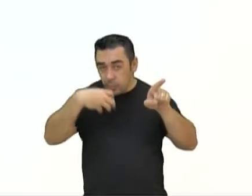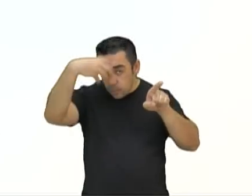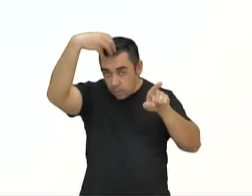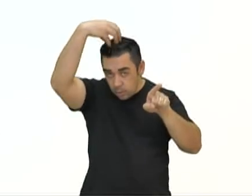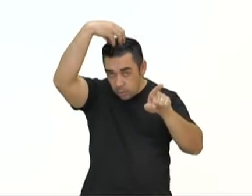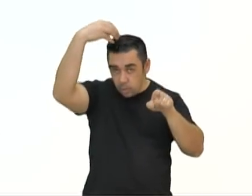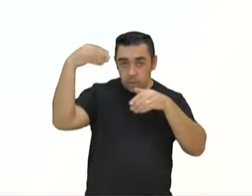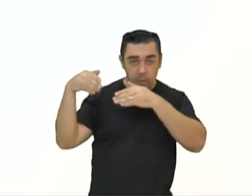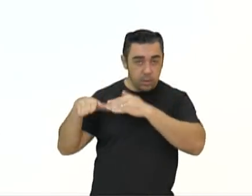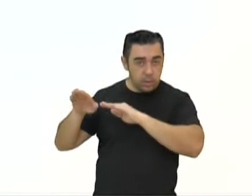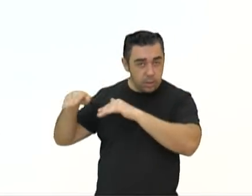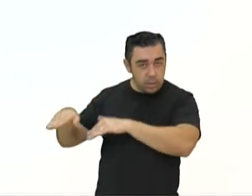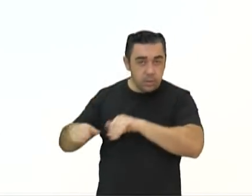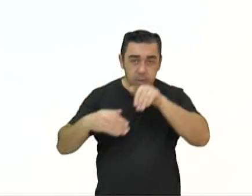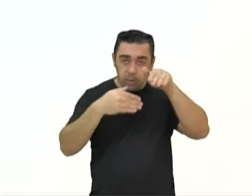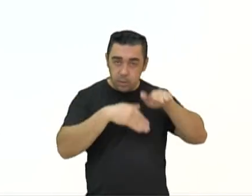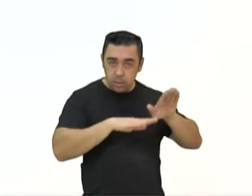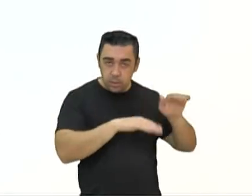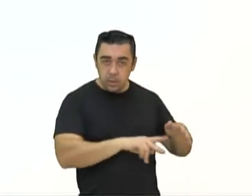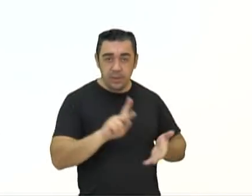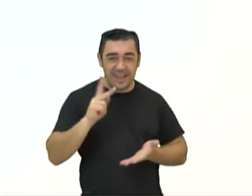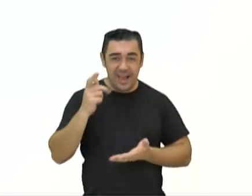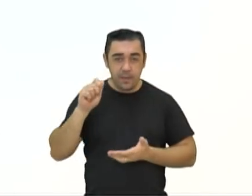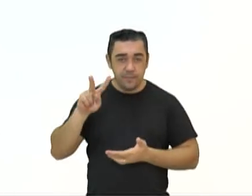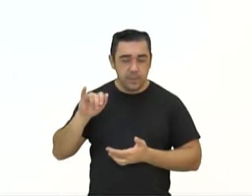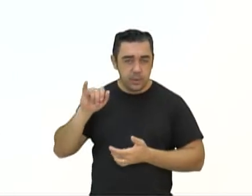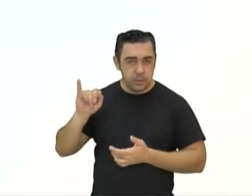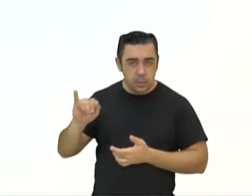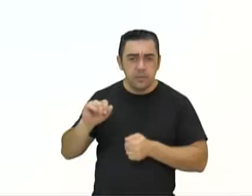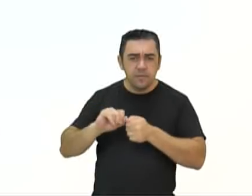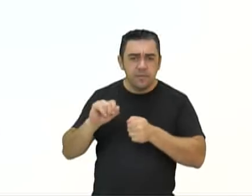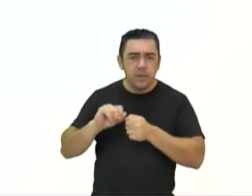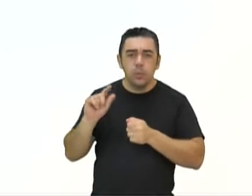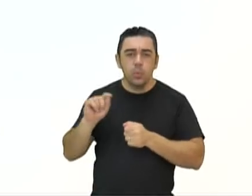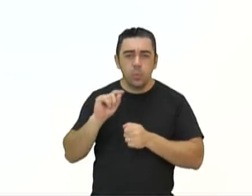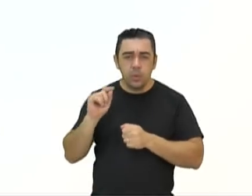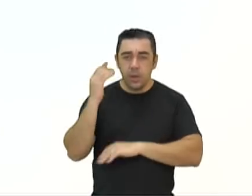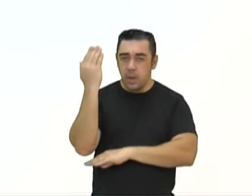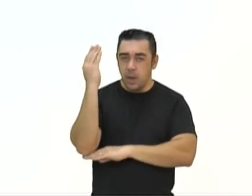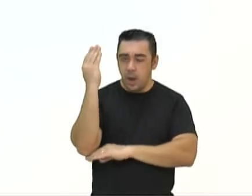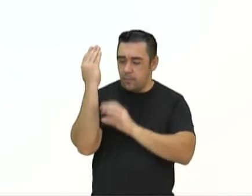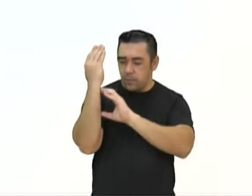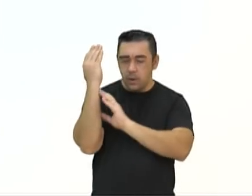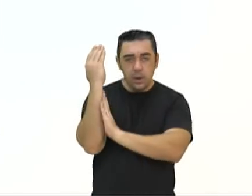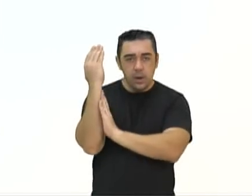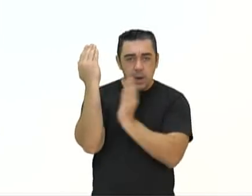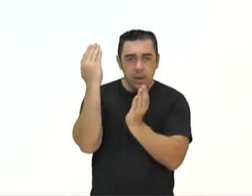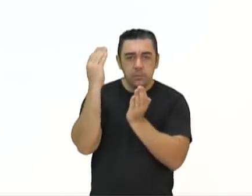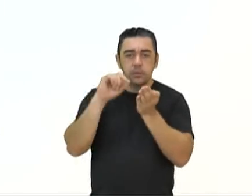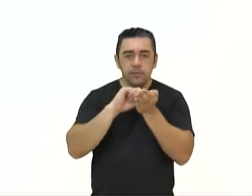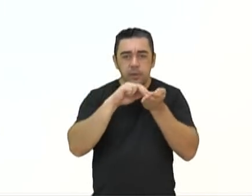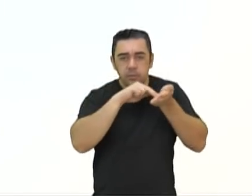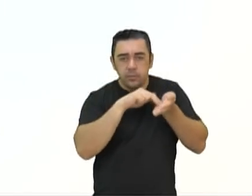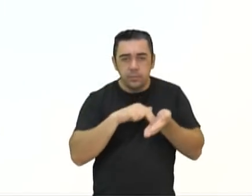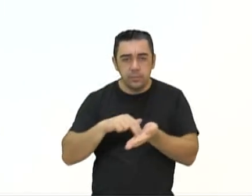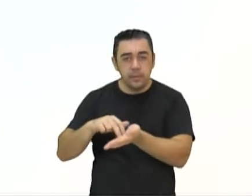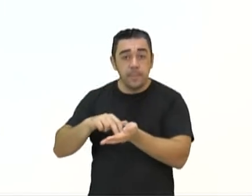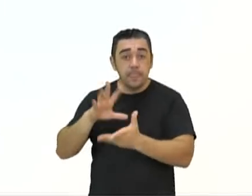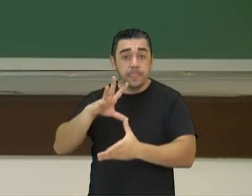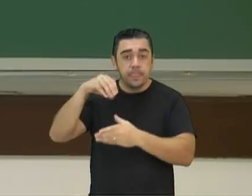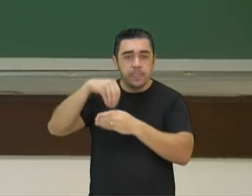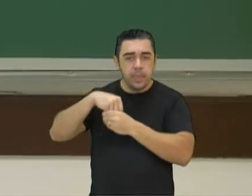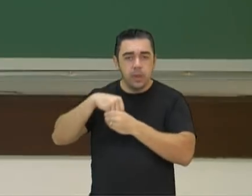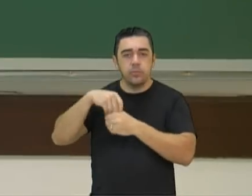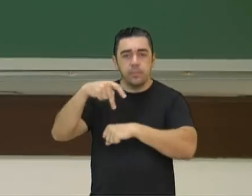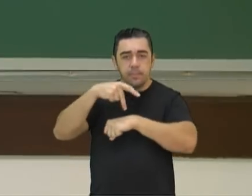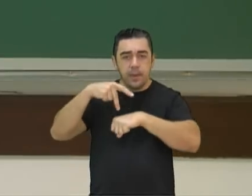de madeira feitas de cascas de árvore. No Havaí, ele tornou-se uma cultura. O que quer